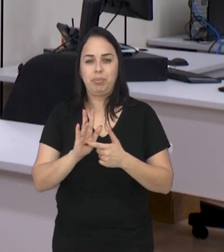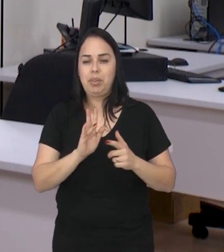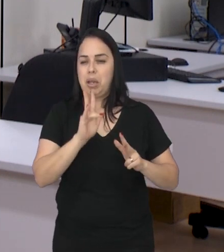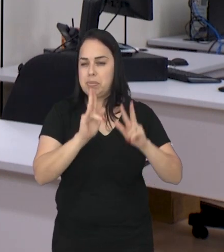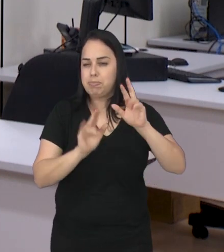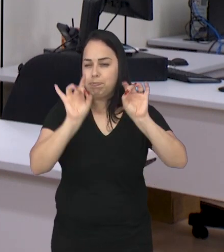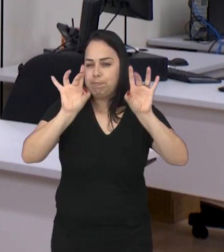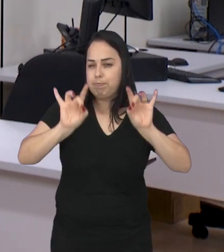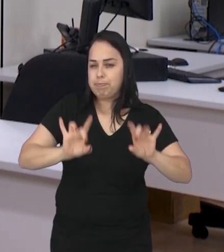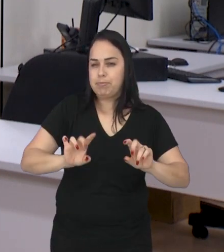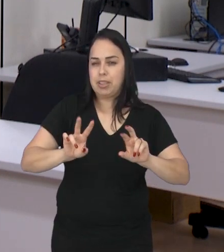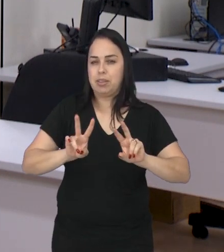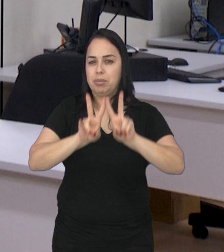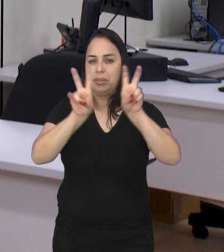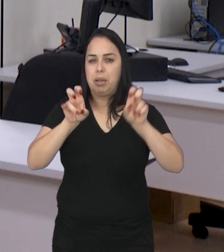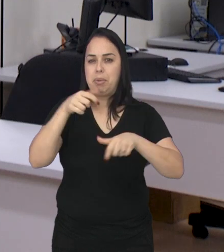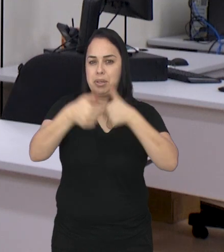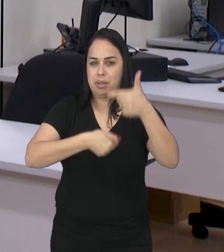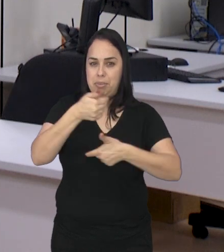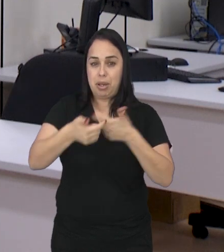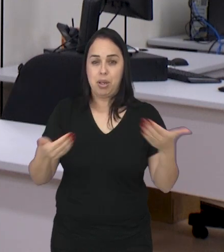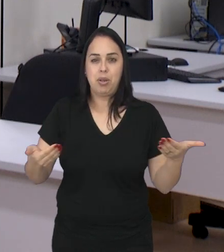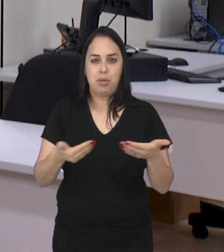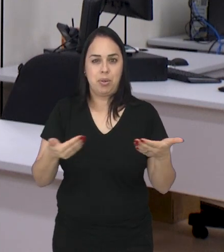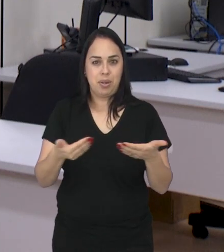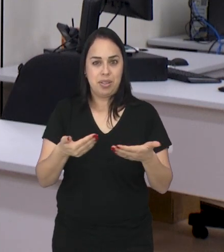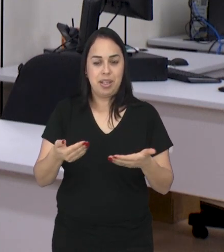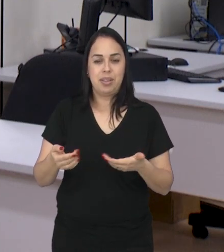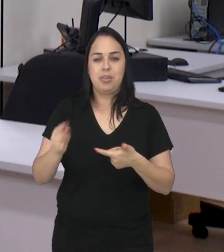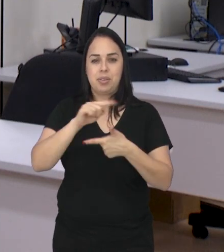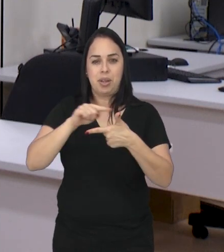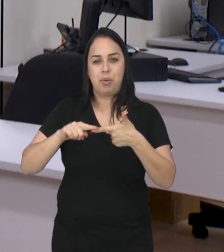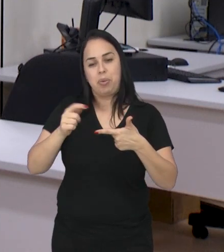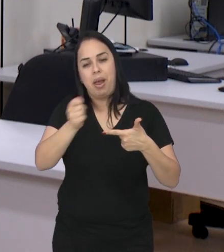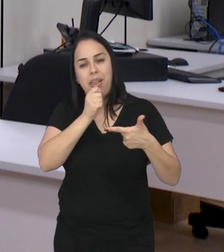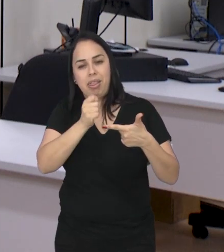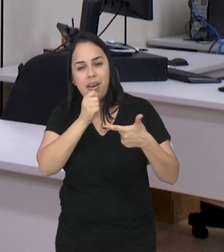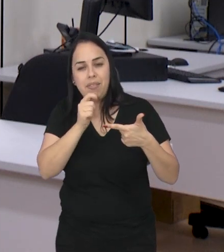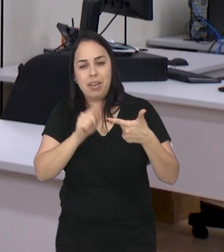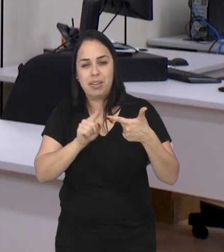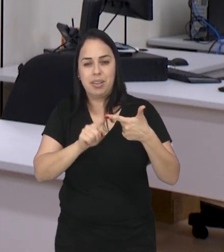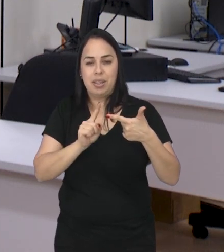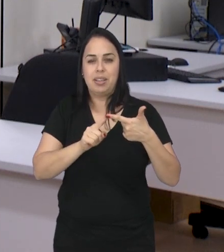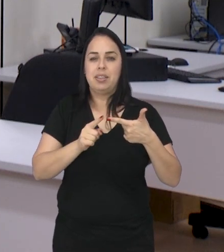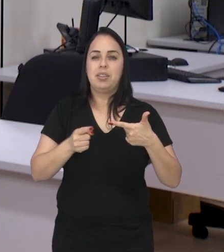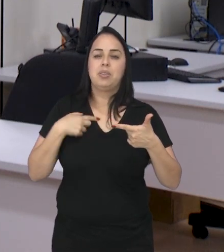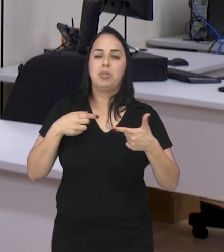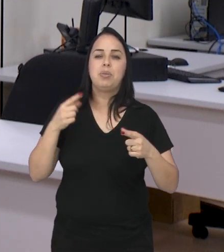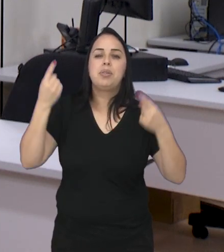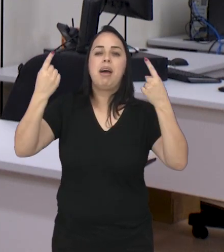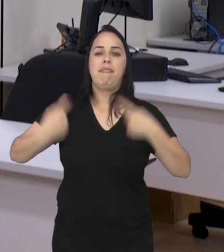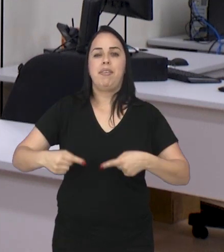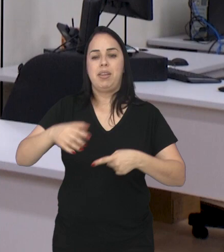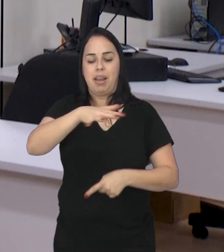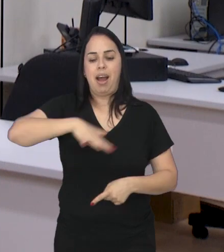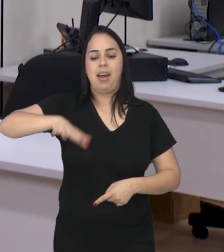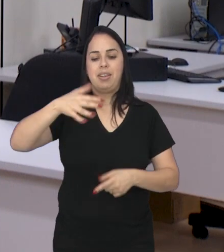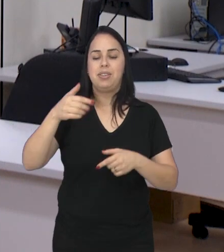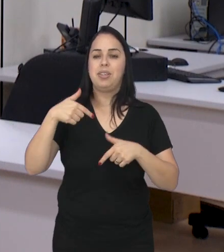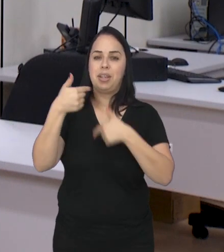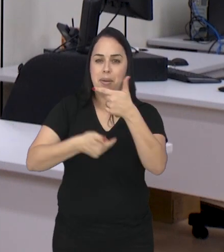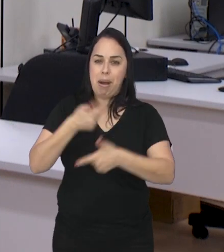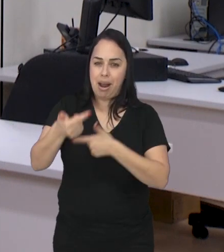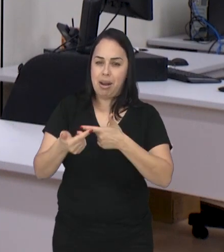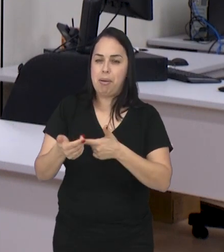legislativo uma Série Especial sobre emprego e hoje na segunda reportagem destaque para os desafios do mercado de trabalho para os